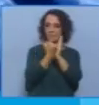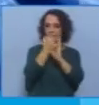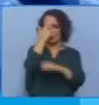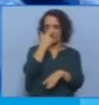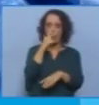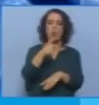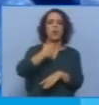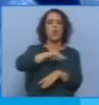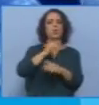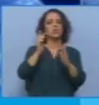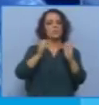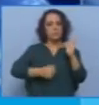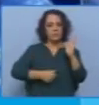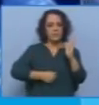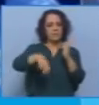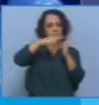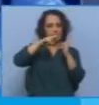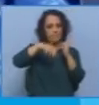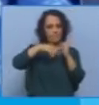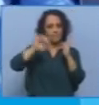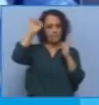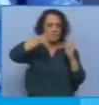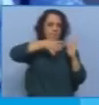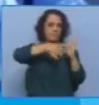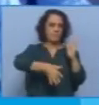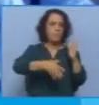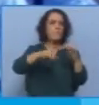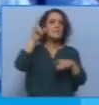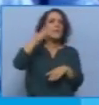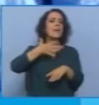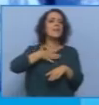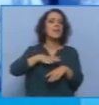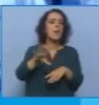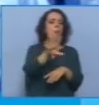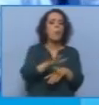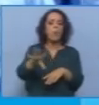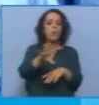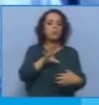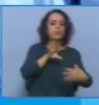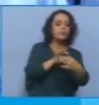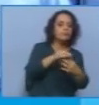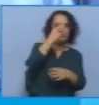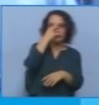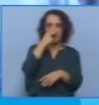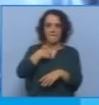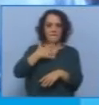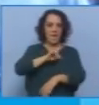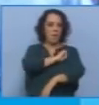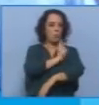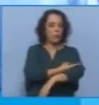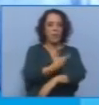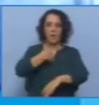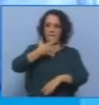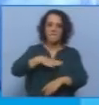de ler a sua palavra, para perceber como é que Ele quer estar na história. E muitas vezes gostaríamos de ter esse poder para acabar com o mal